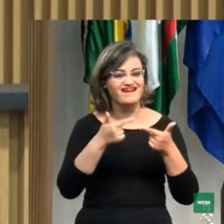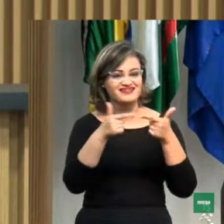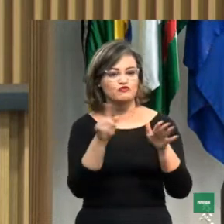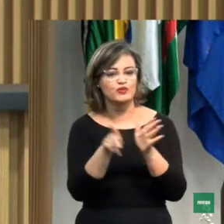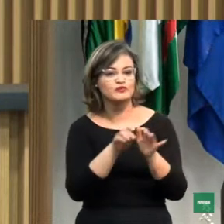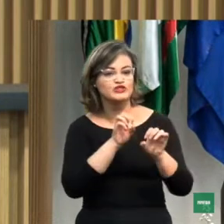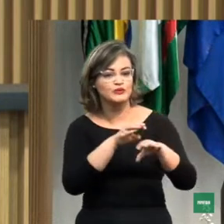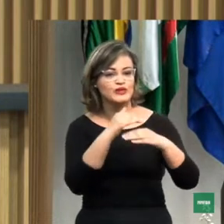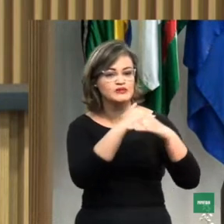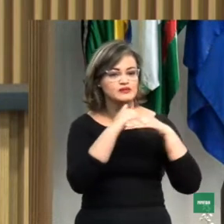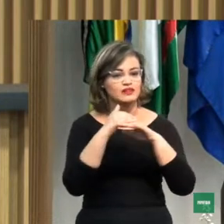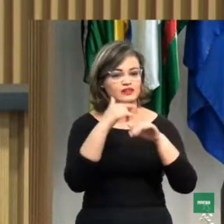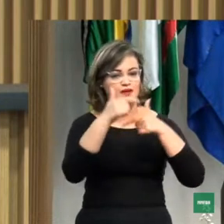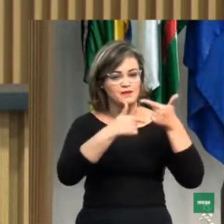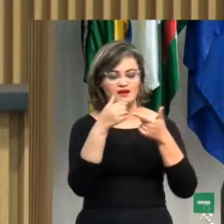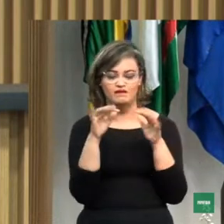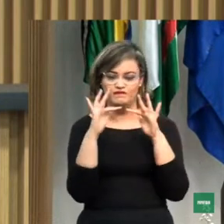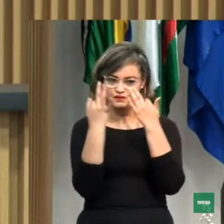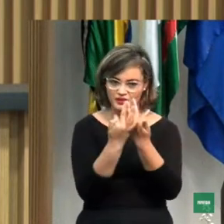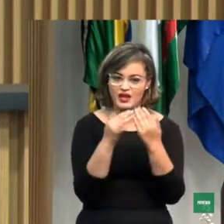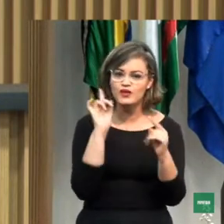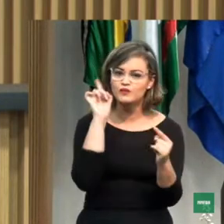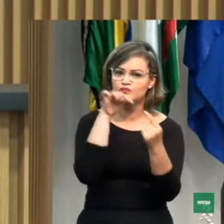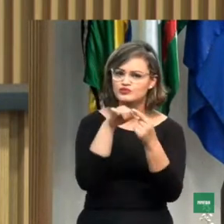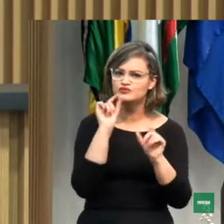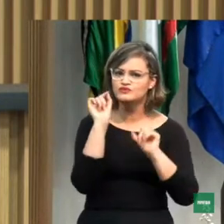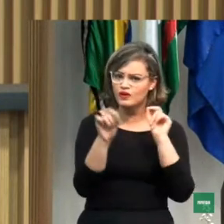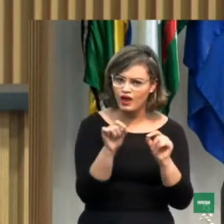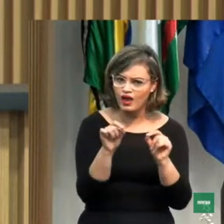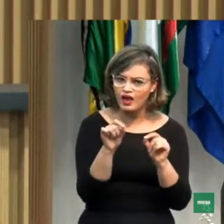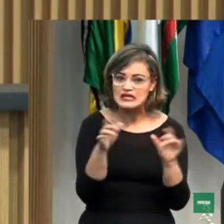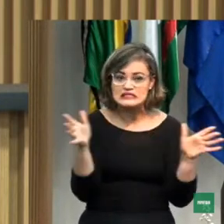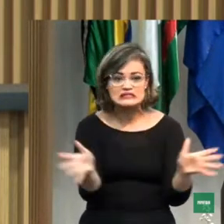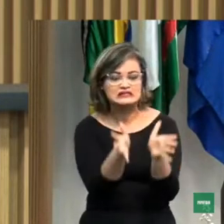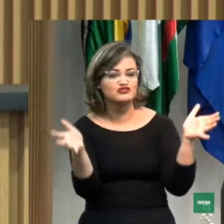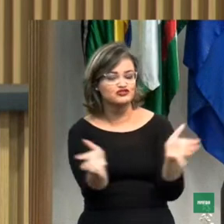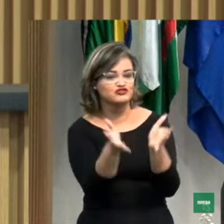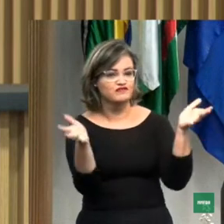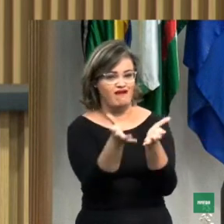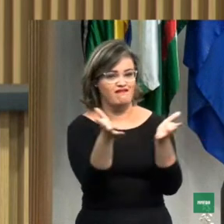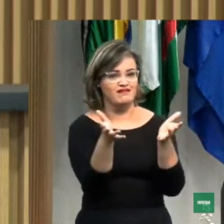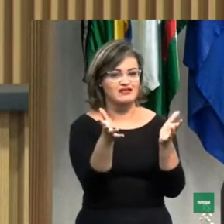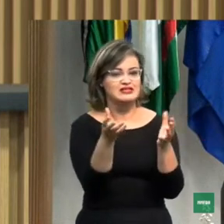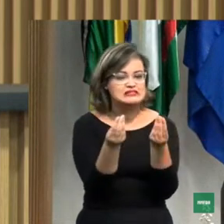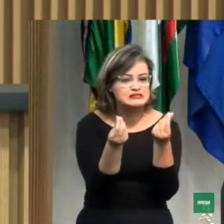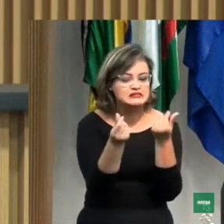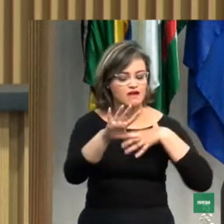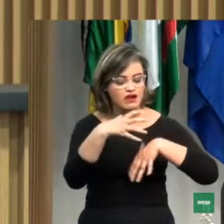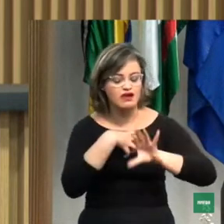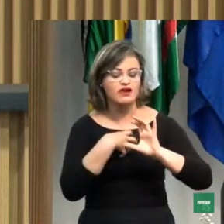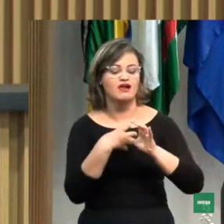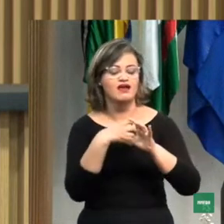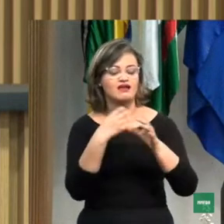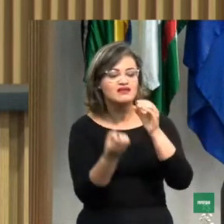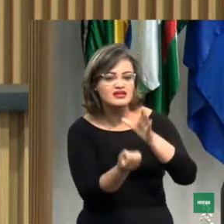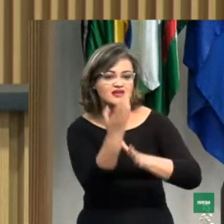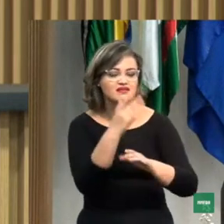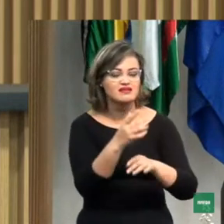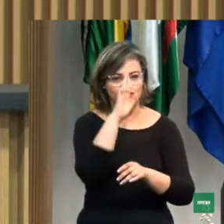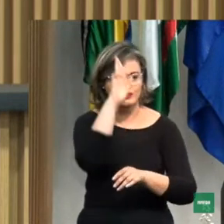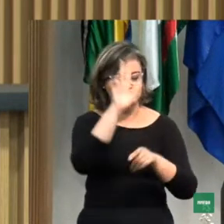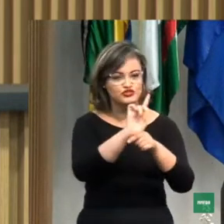trabalho-família, que tem por objetivo incentivar, sensibilizar e formar os gestores públicos e